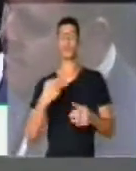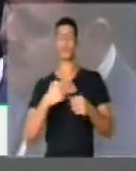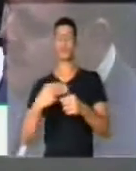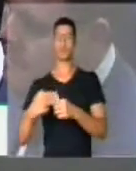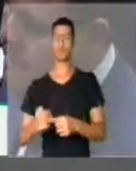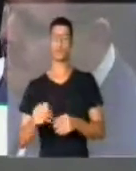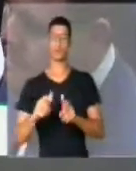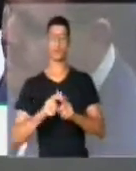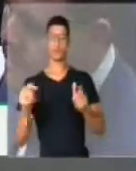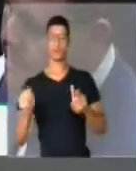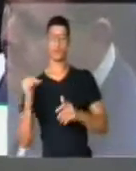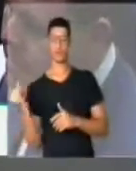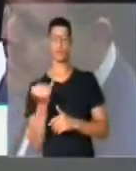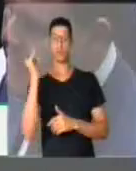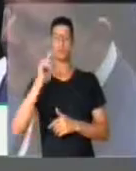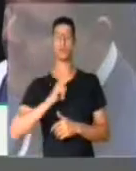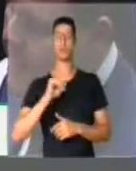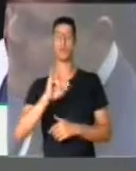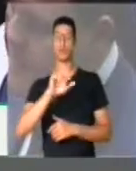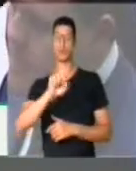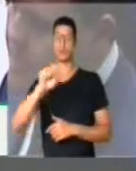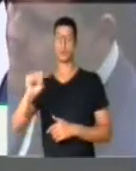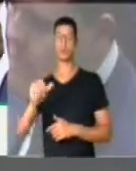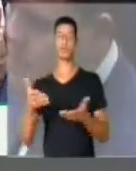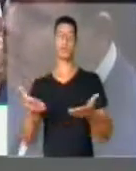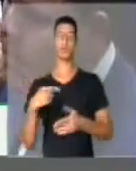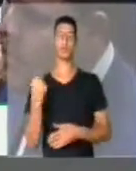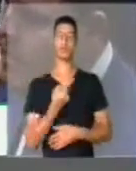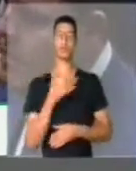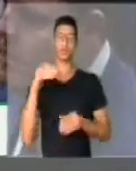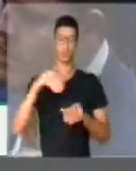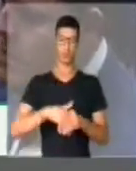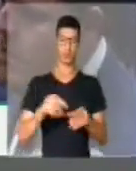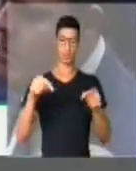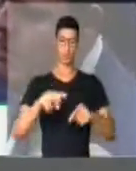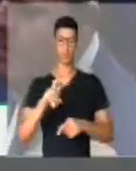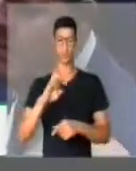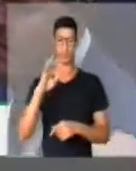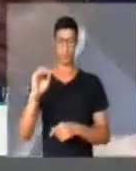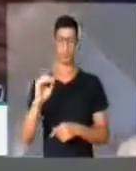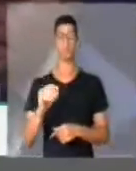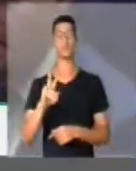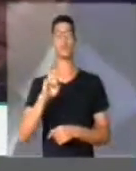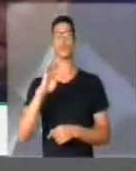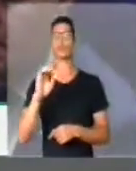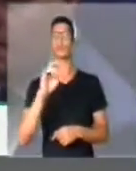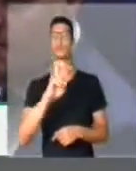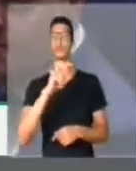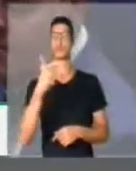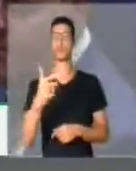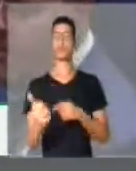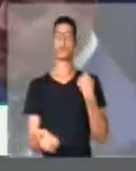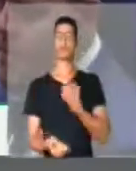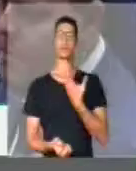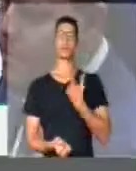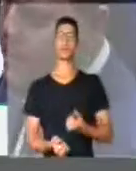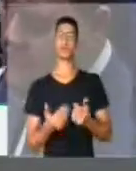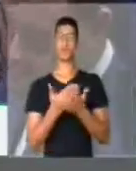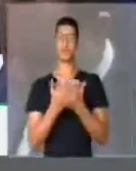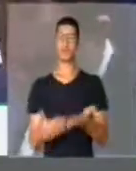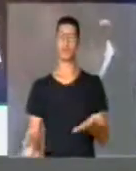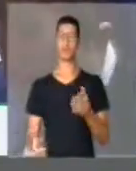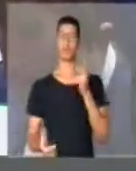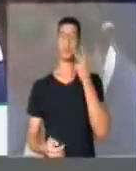municipal da maior importância, que é o ISS. E hoje estamos votando aqui os vetos. E o veto 52 nós vamos